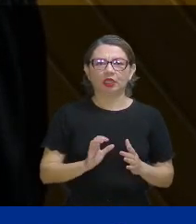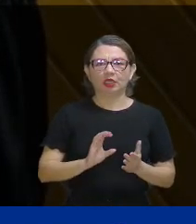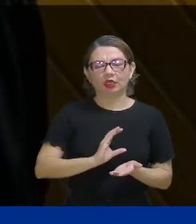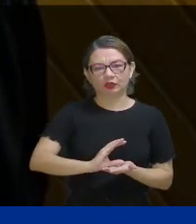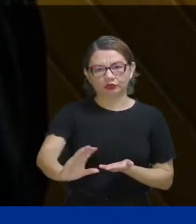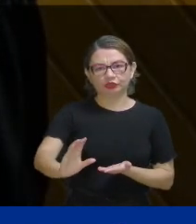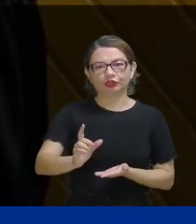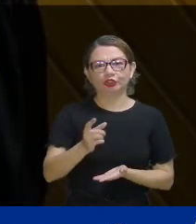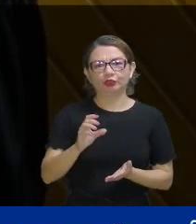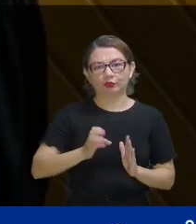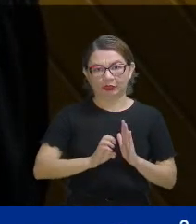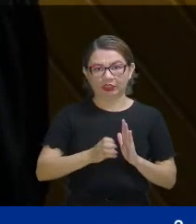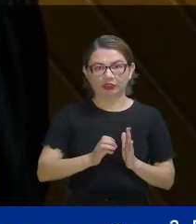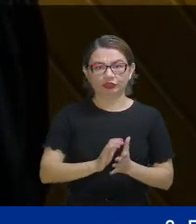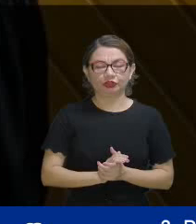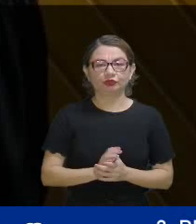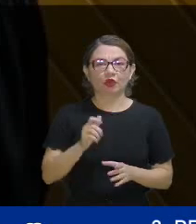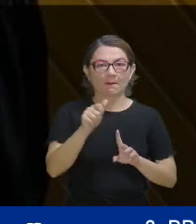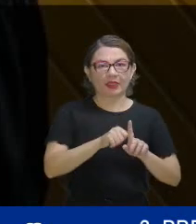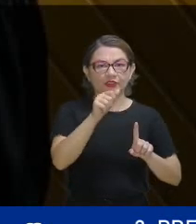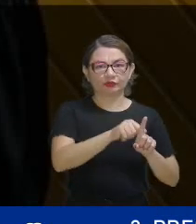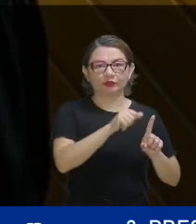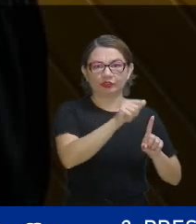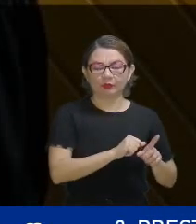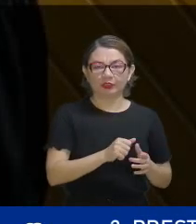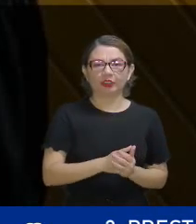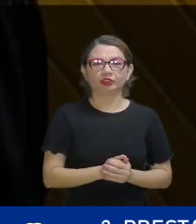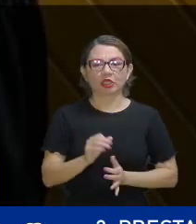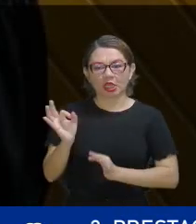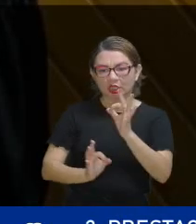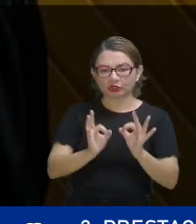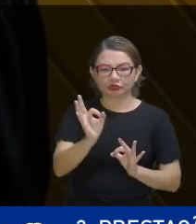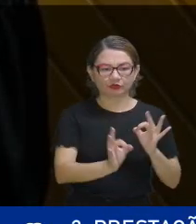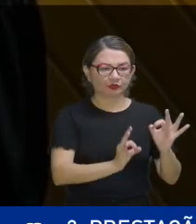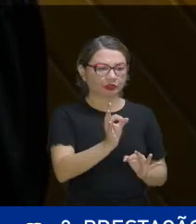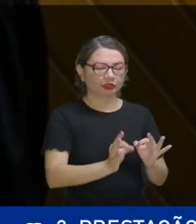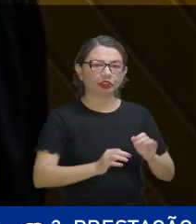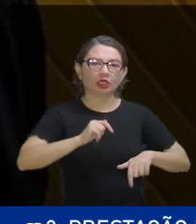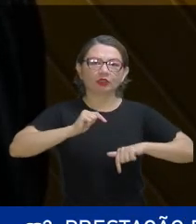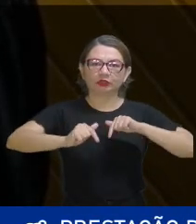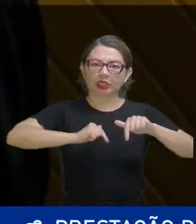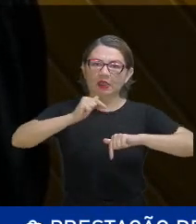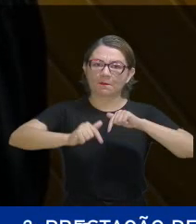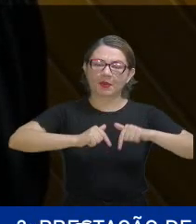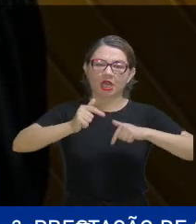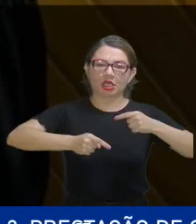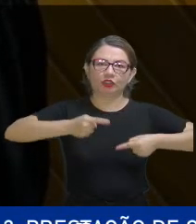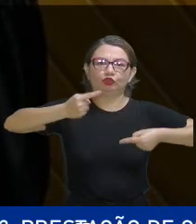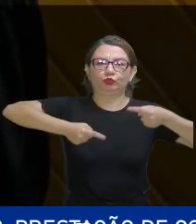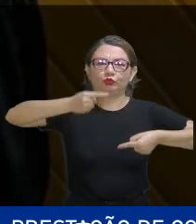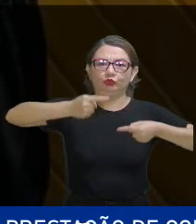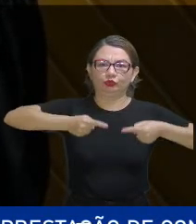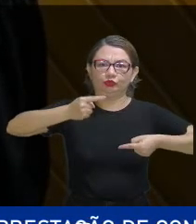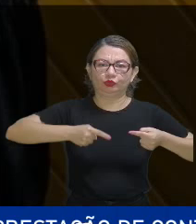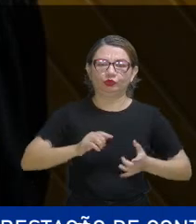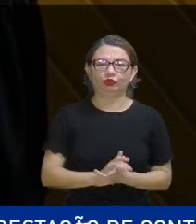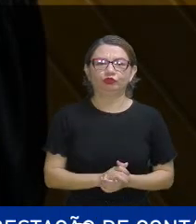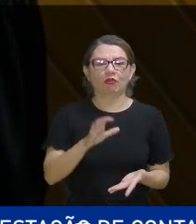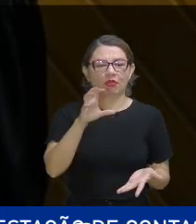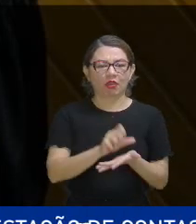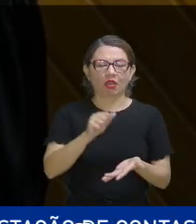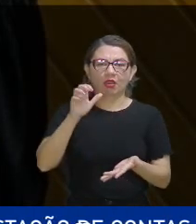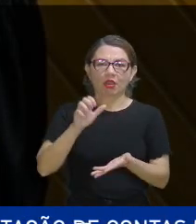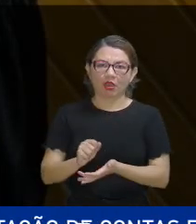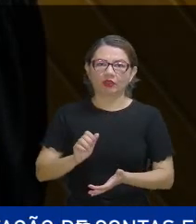ao recebimento das cotas mensais destinadas ao custeio das atividades partidárias e terão seus valores devidamente